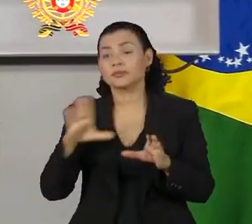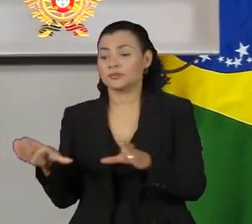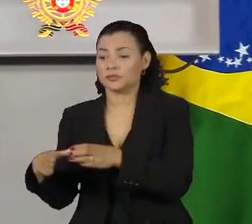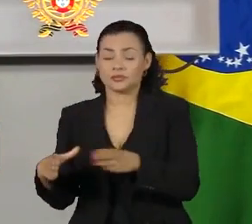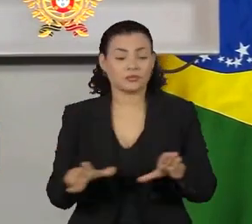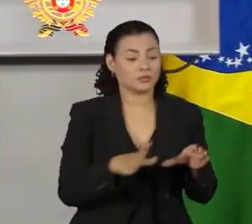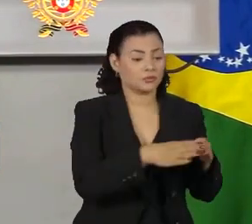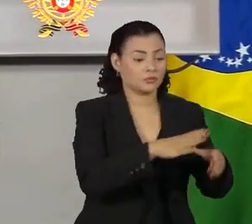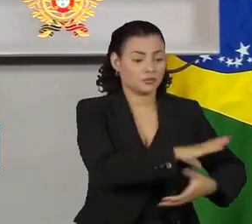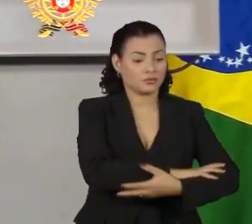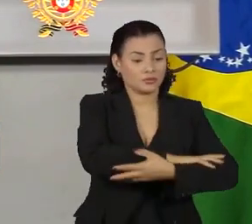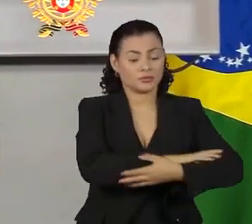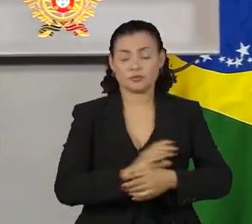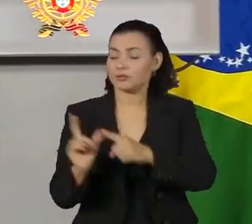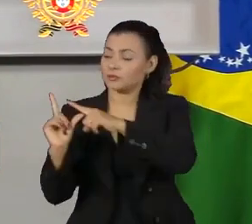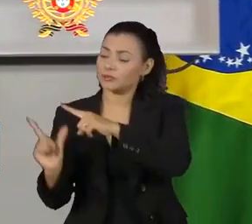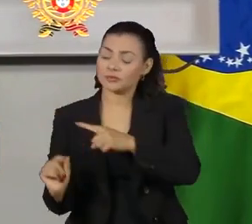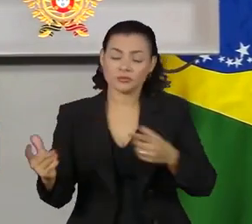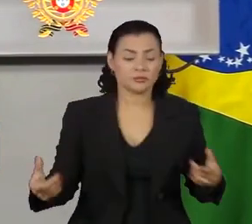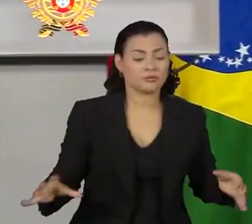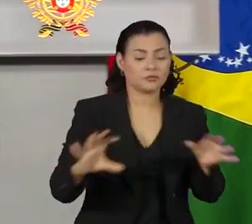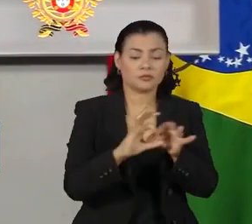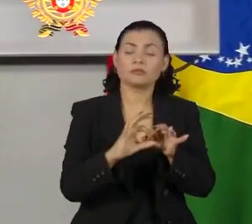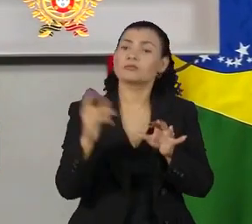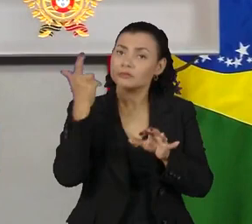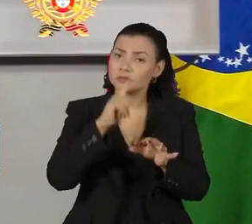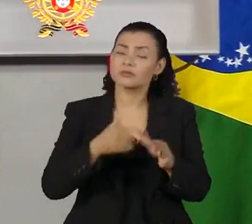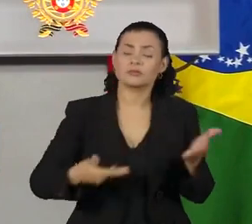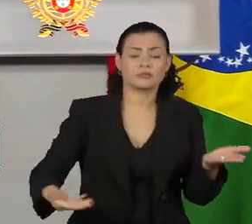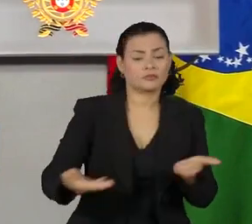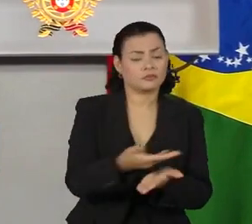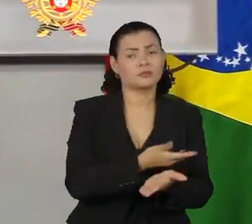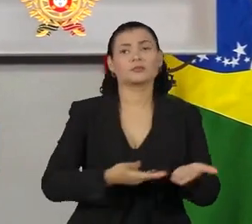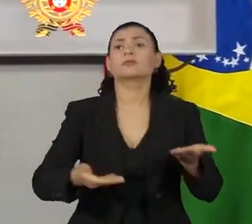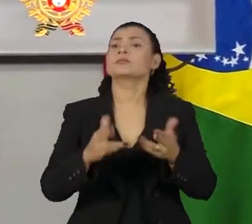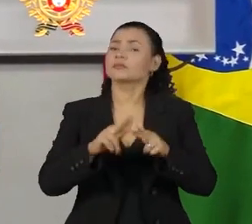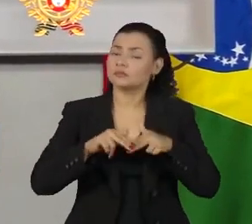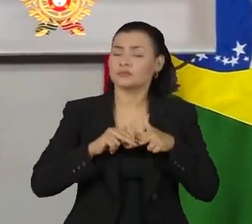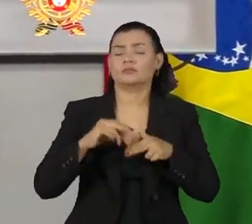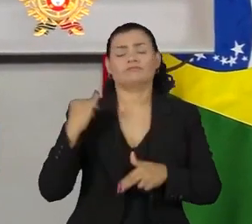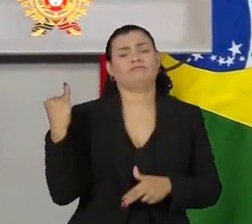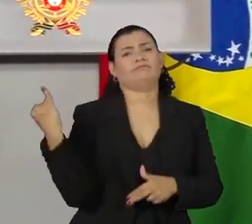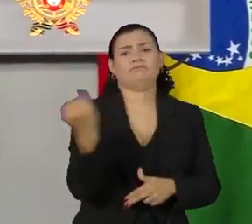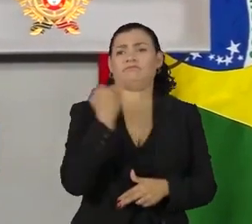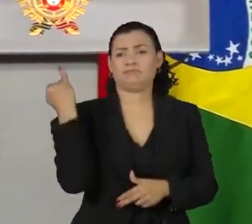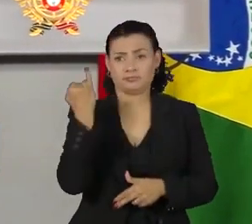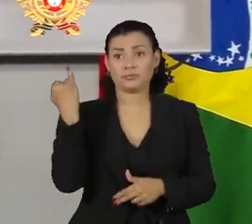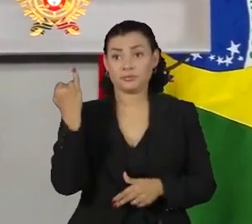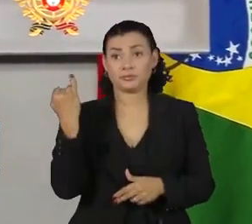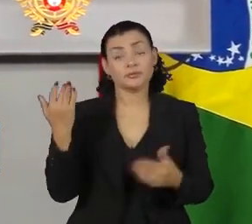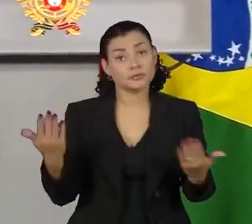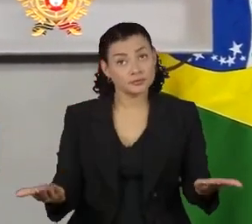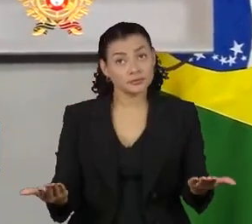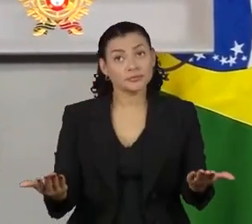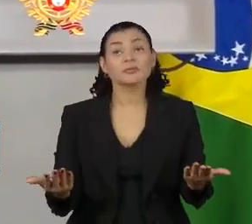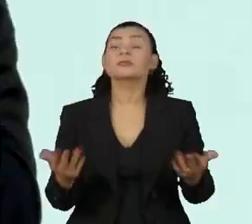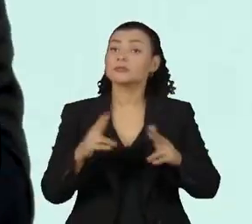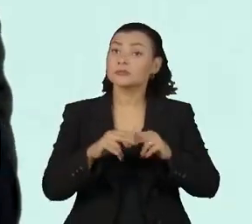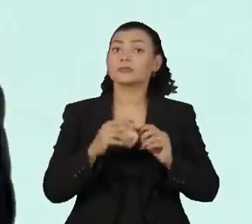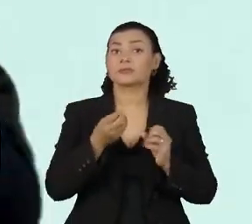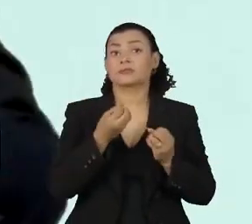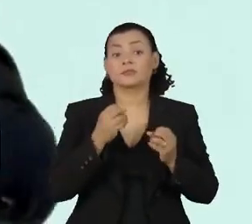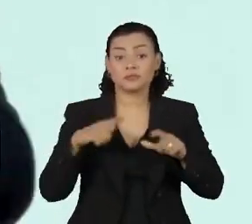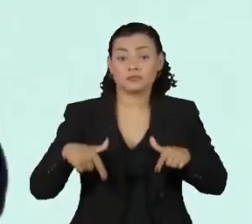poderes econômicos constituídos pela União Europeia e o Mercosul, mas para todo o mundo.